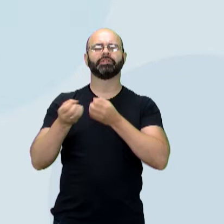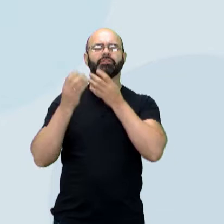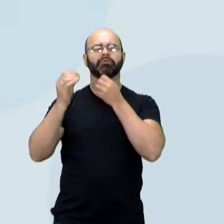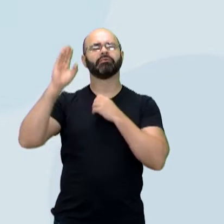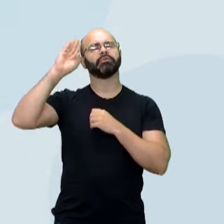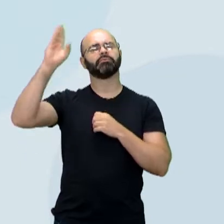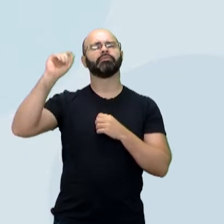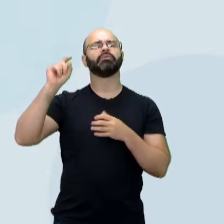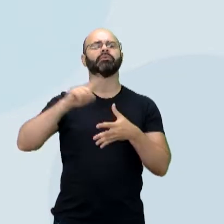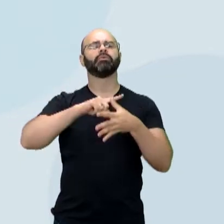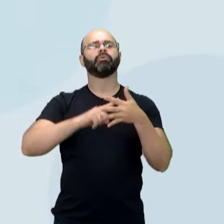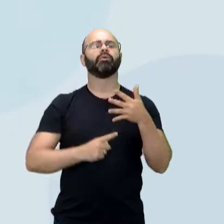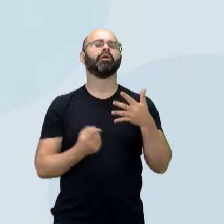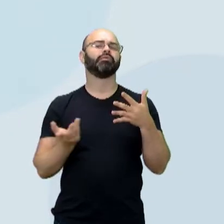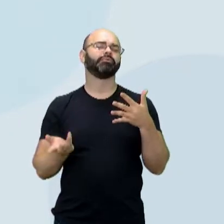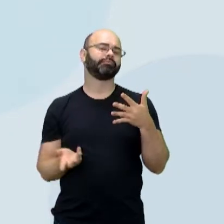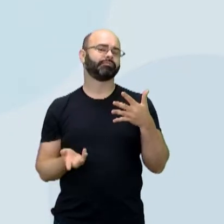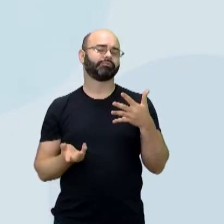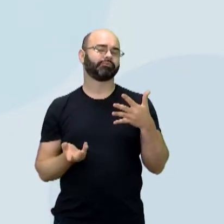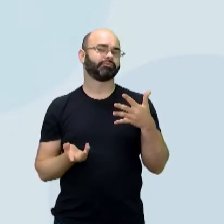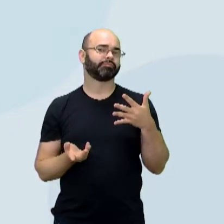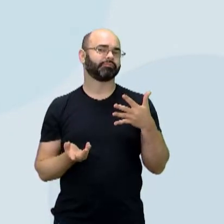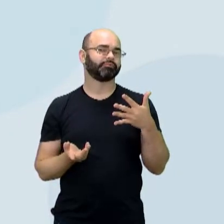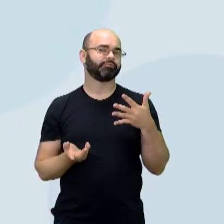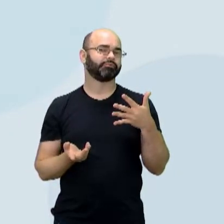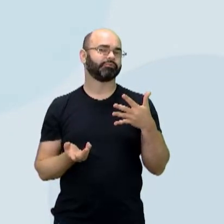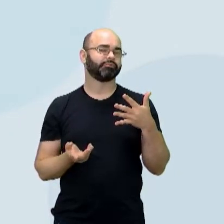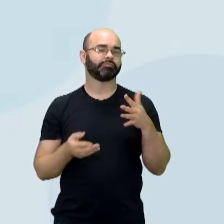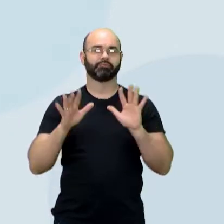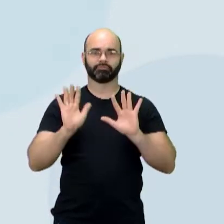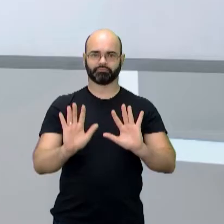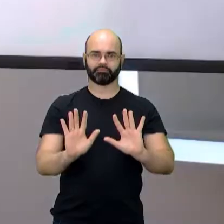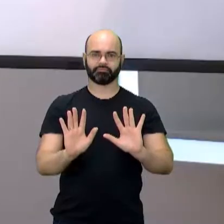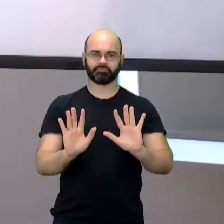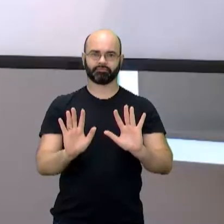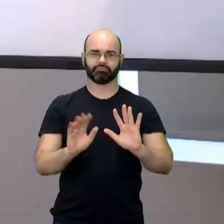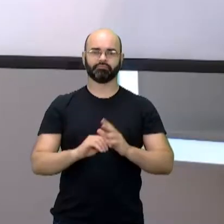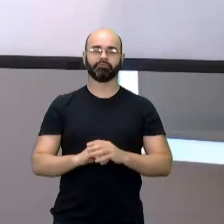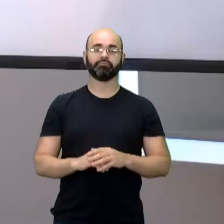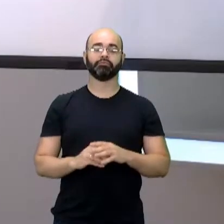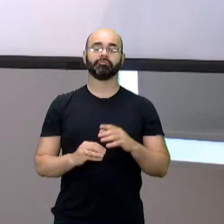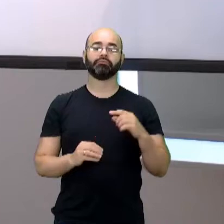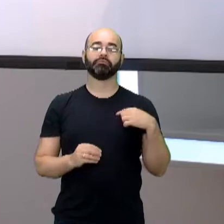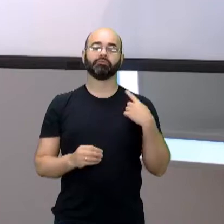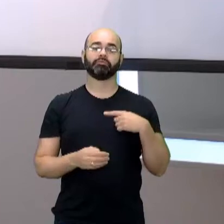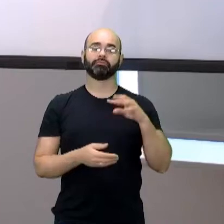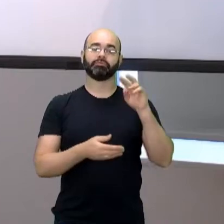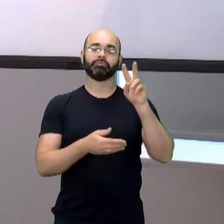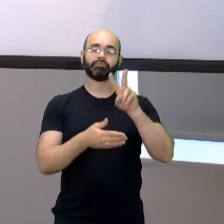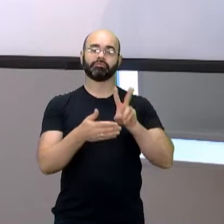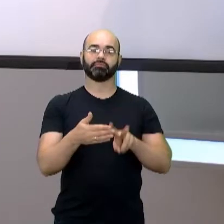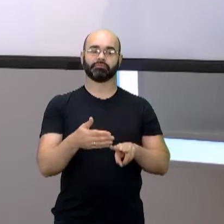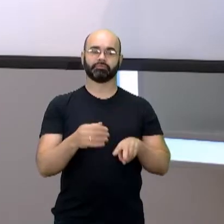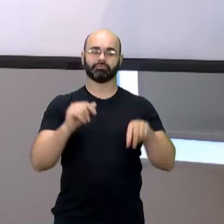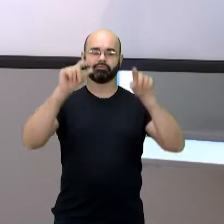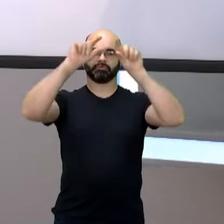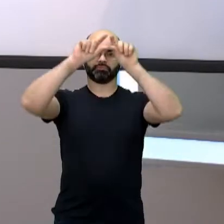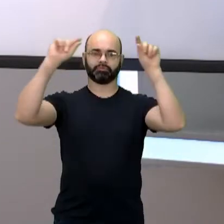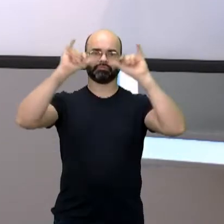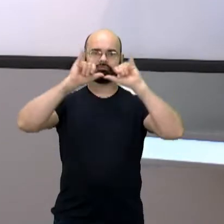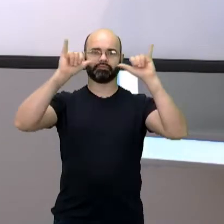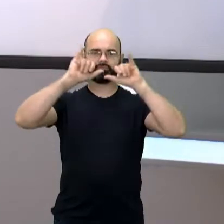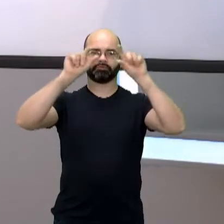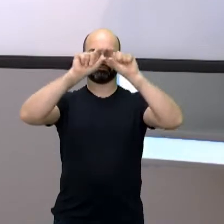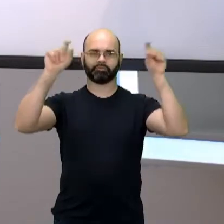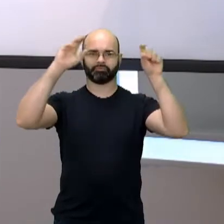principal desse texto é, uma coisa que a gente precisa fazer é ler o enunciado.